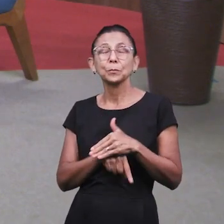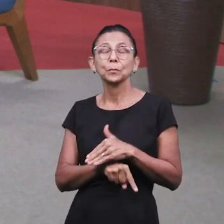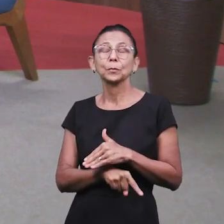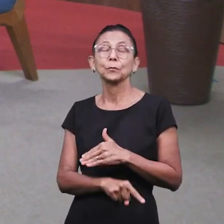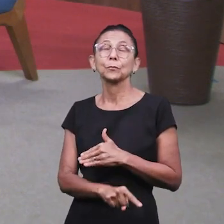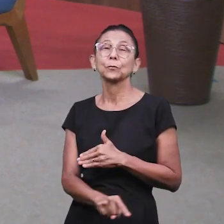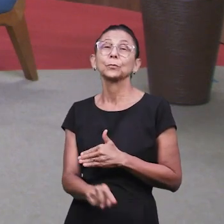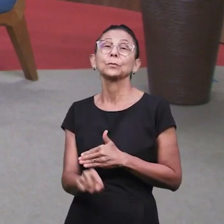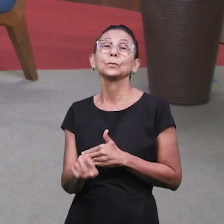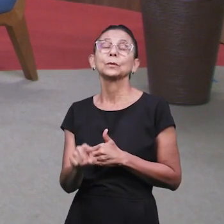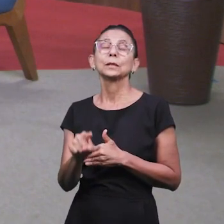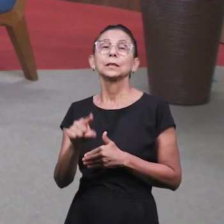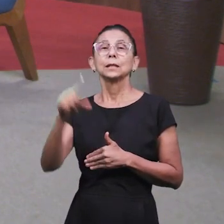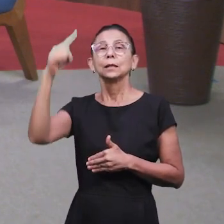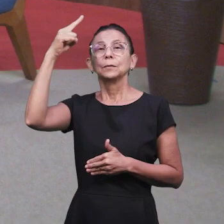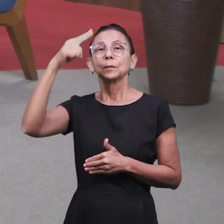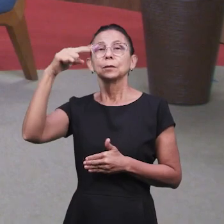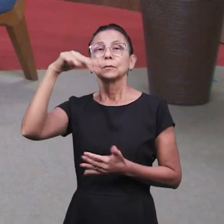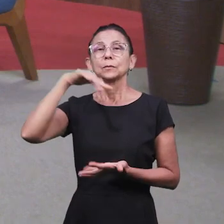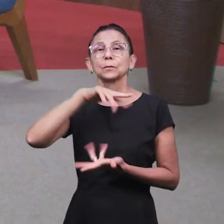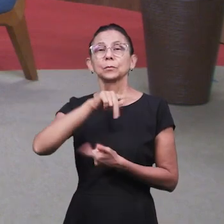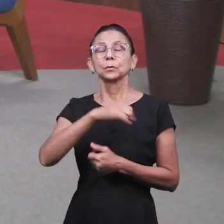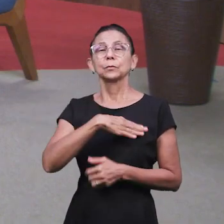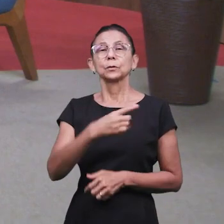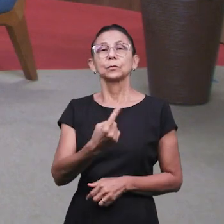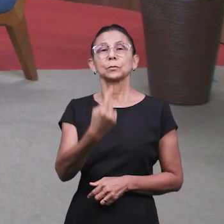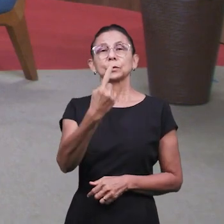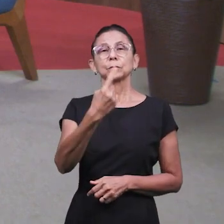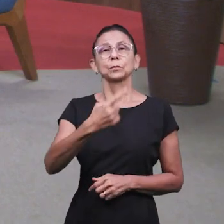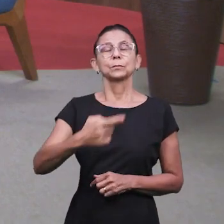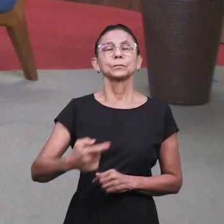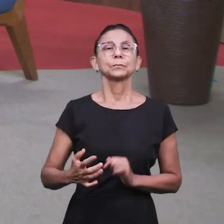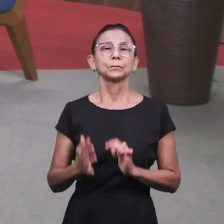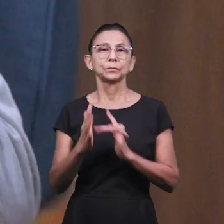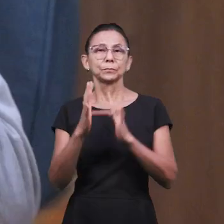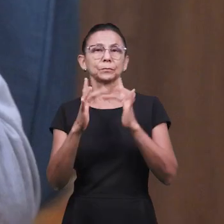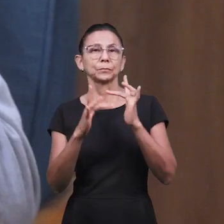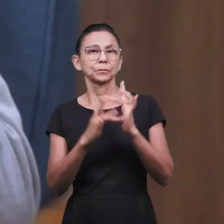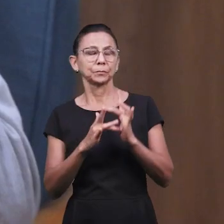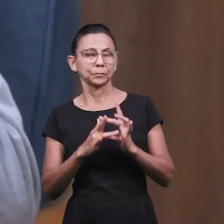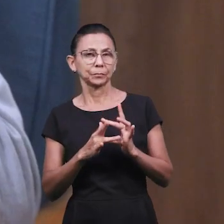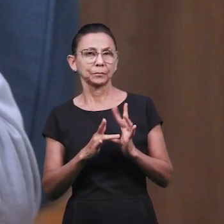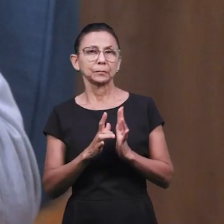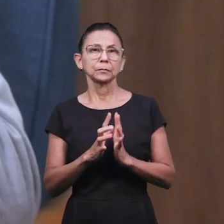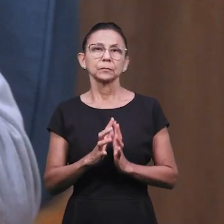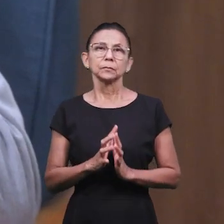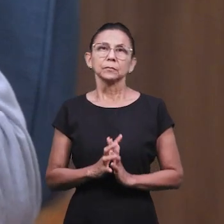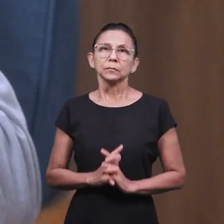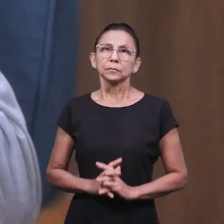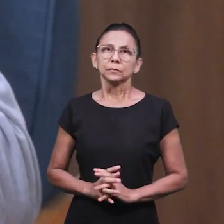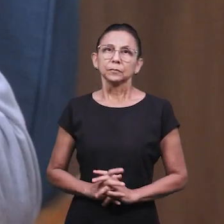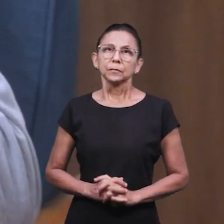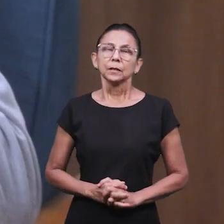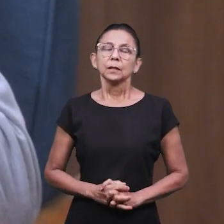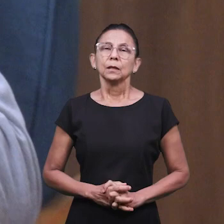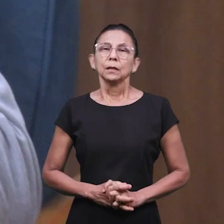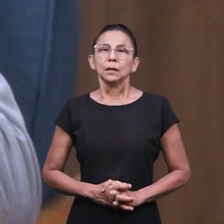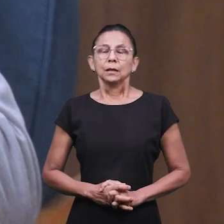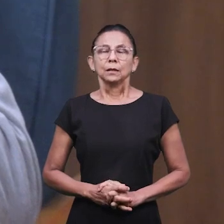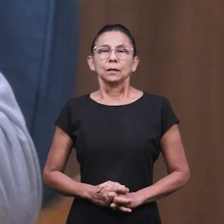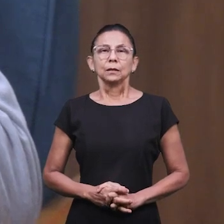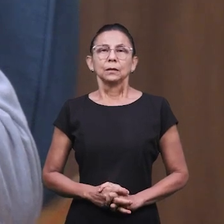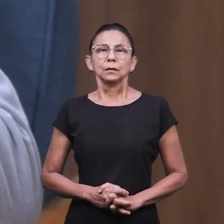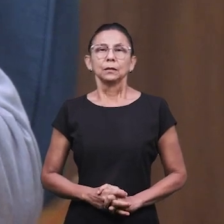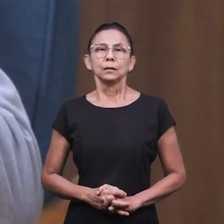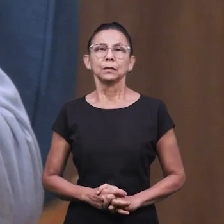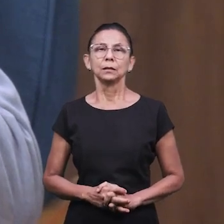seu Filho unigênito. Glória a Deus. Né? Glória Então, a Jesus. o amor, aprendam isso,